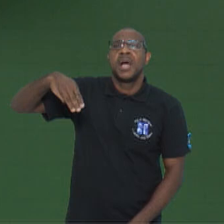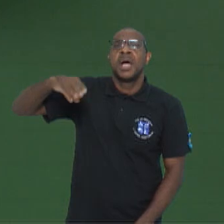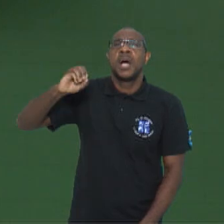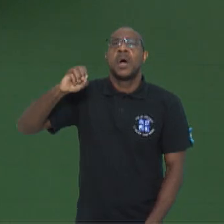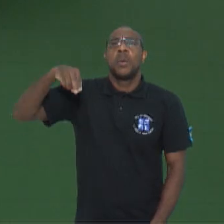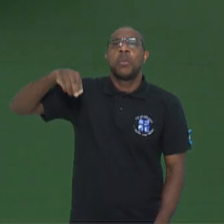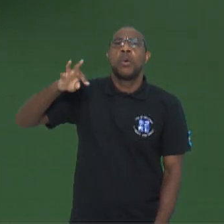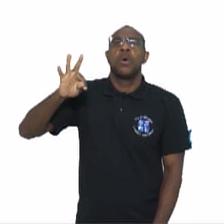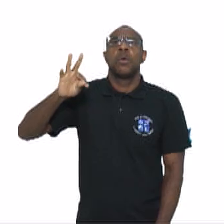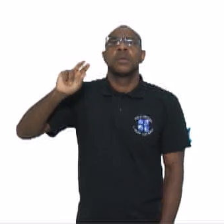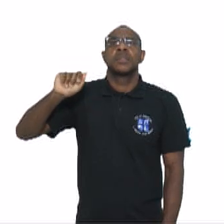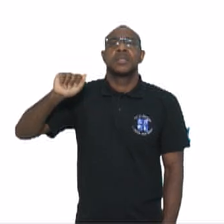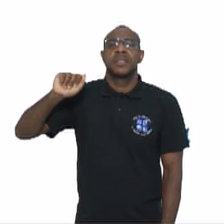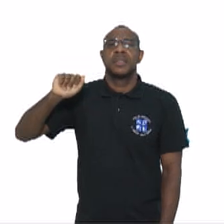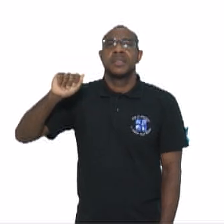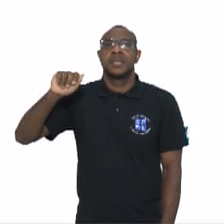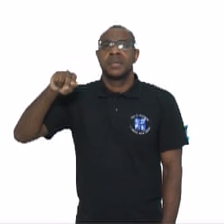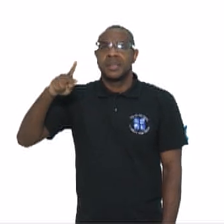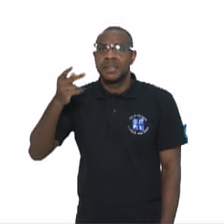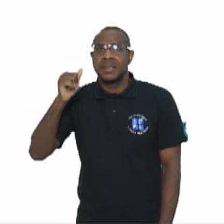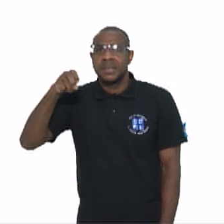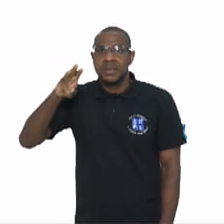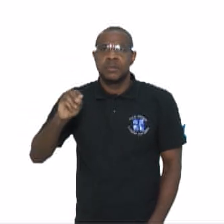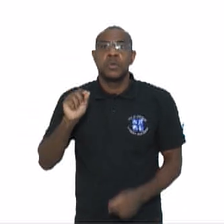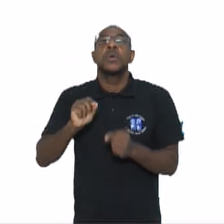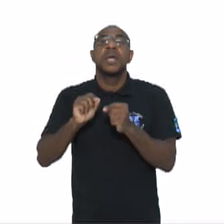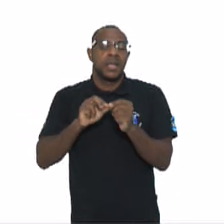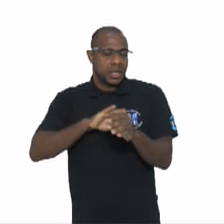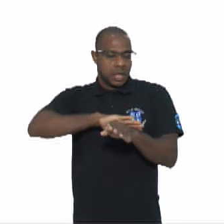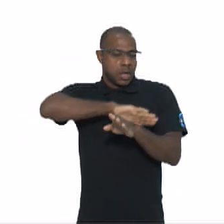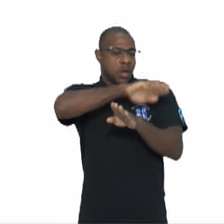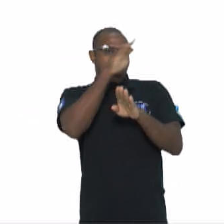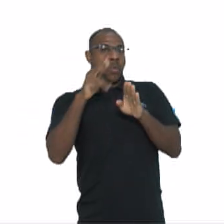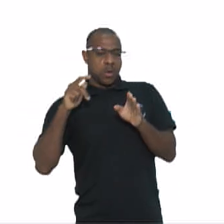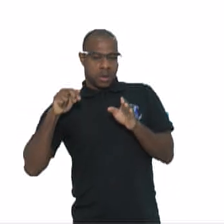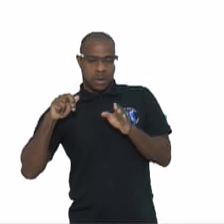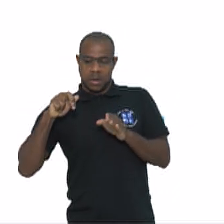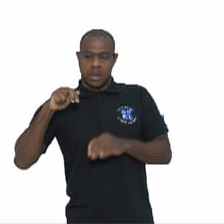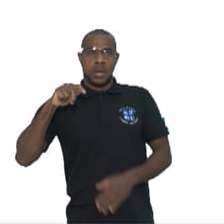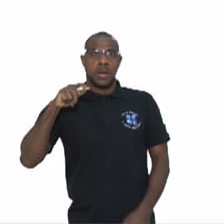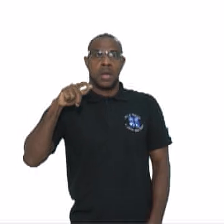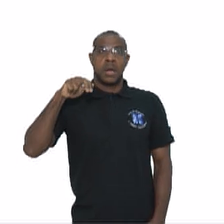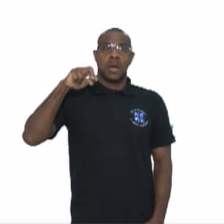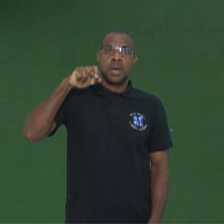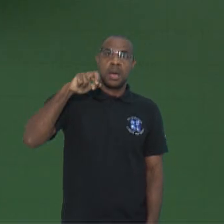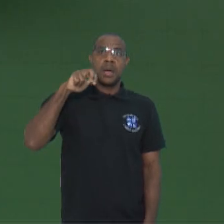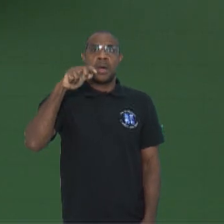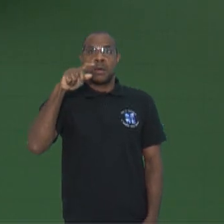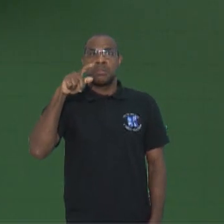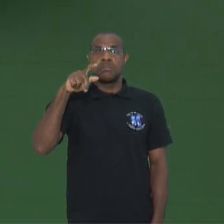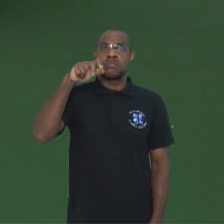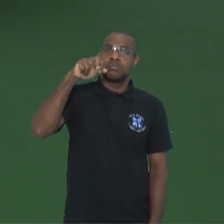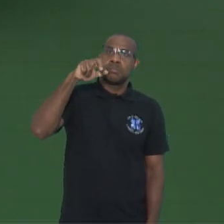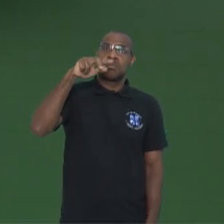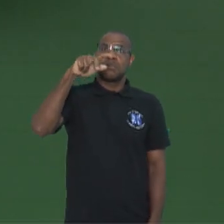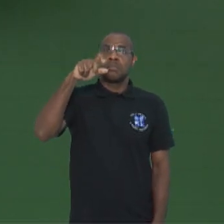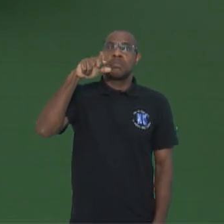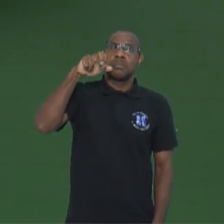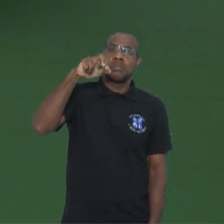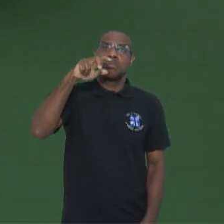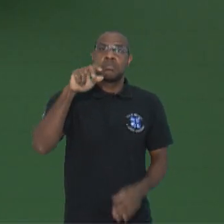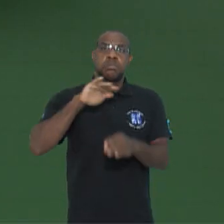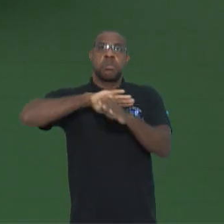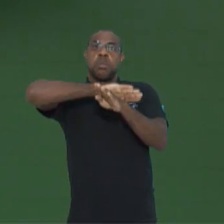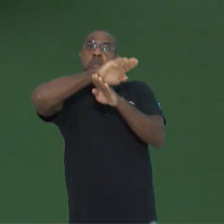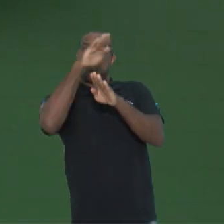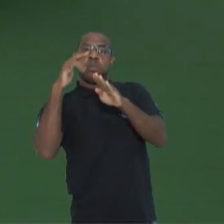Montanhismo é a ação de subir montanhas por meio de caminhada ou escalada. Então, de maneira simples, basicamente,